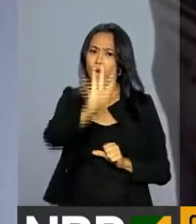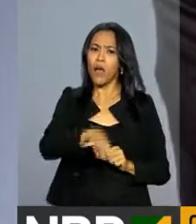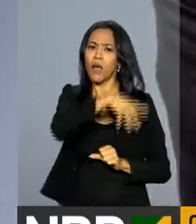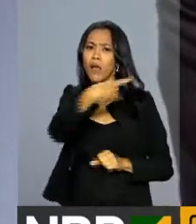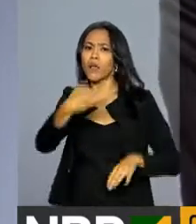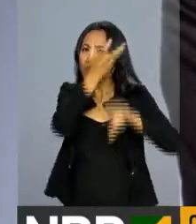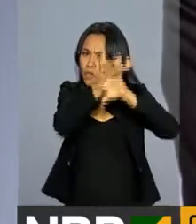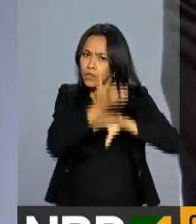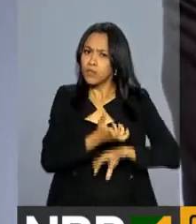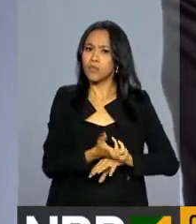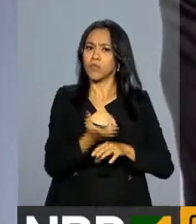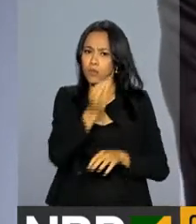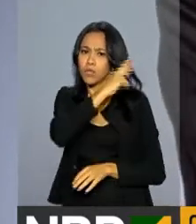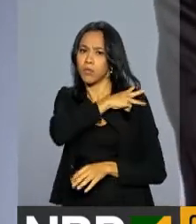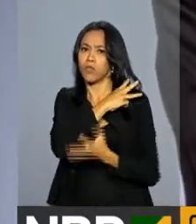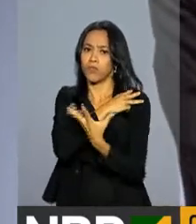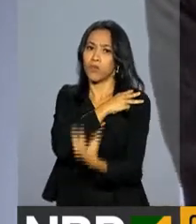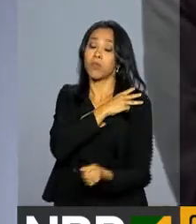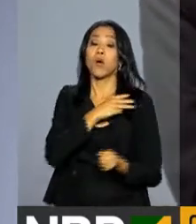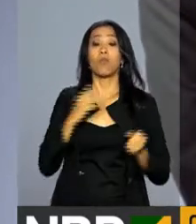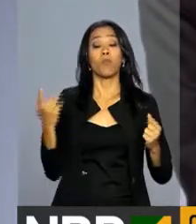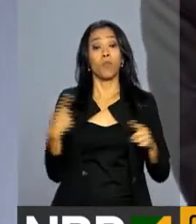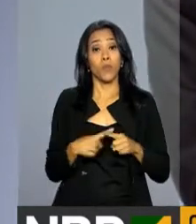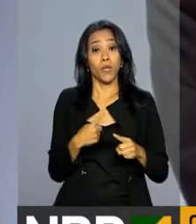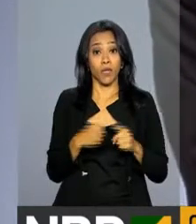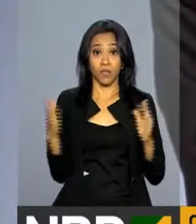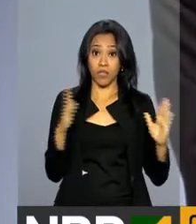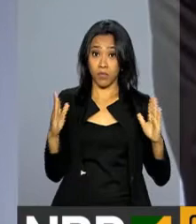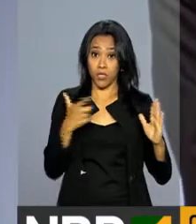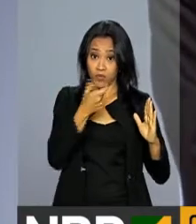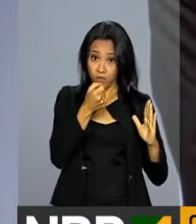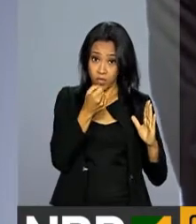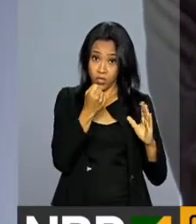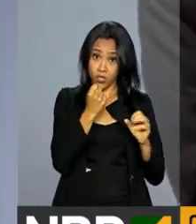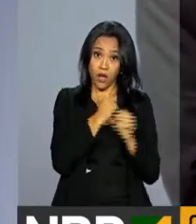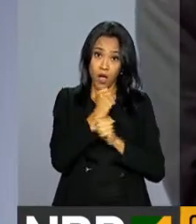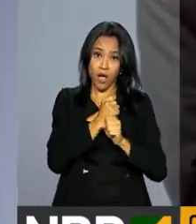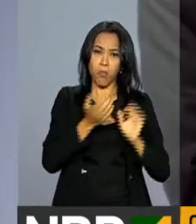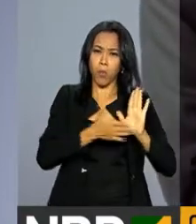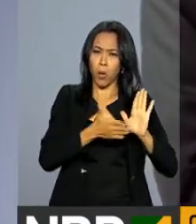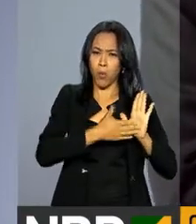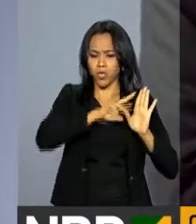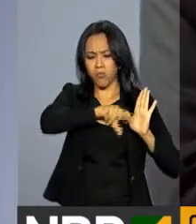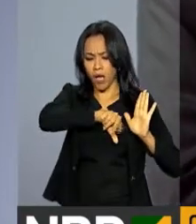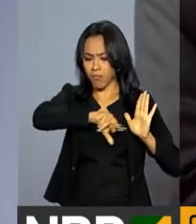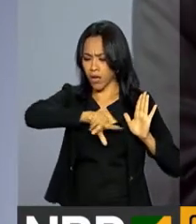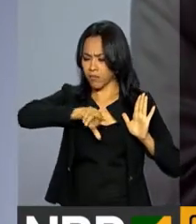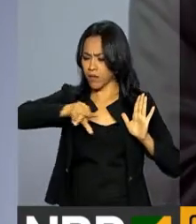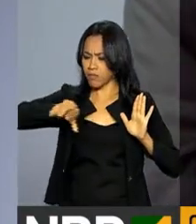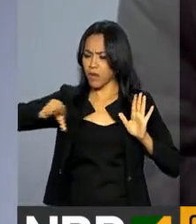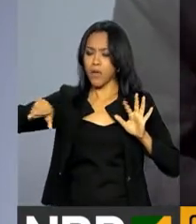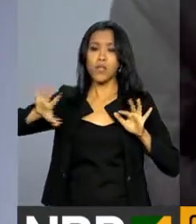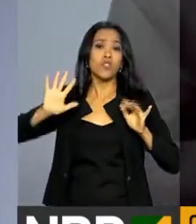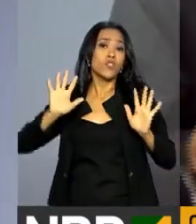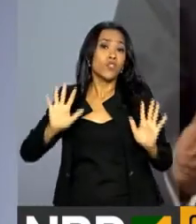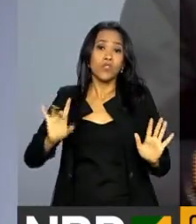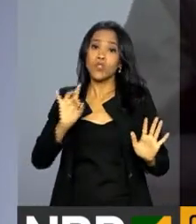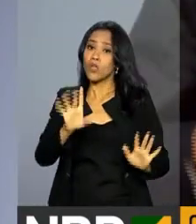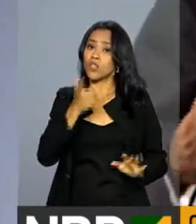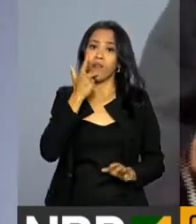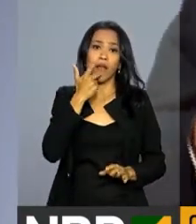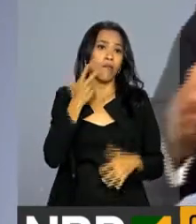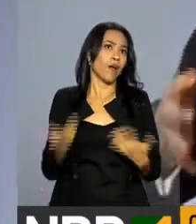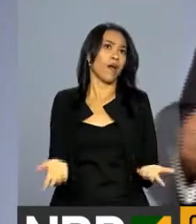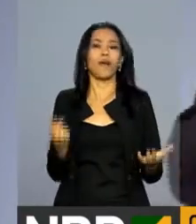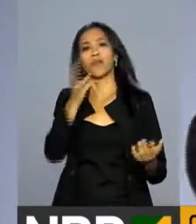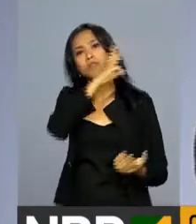ao longo desses 20 anos embora apresentadas as mais variadas proposições legislativas só se dizia que o ensino fundamental